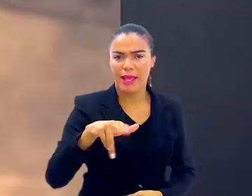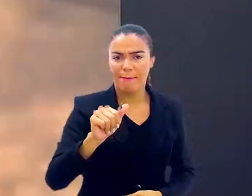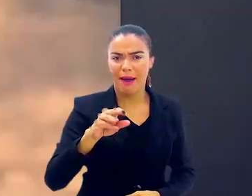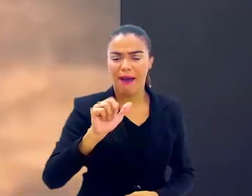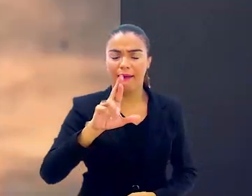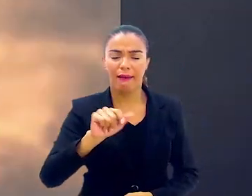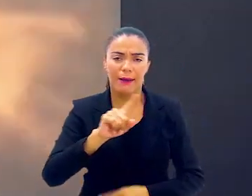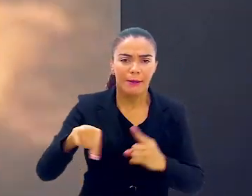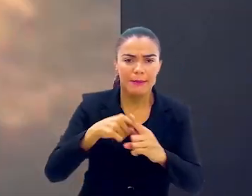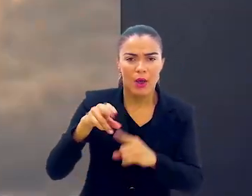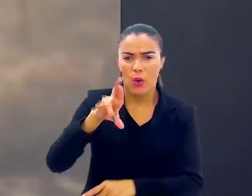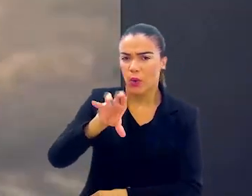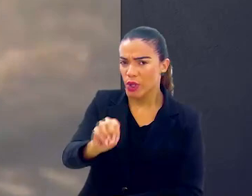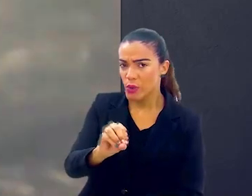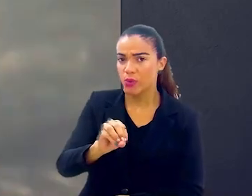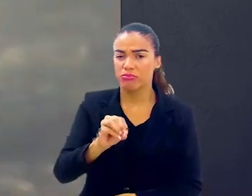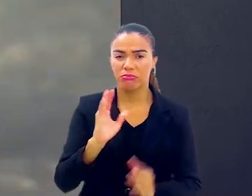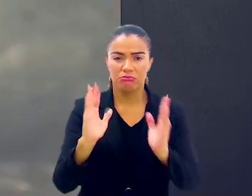com o Rio de Janeiro em